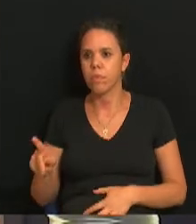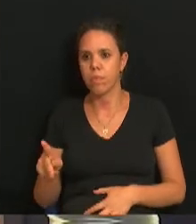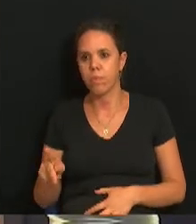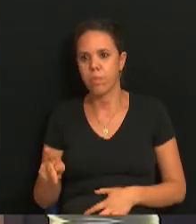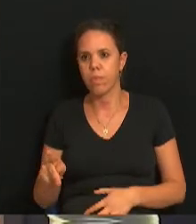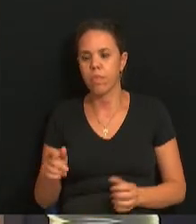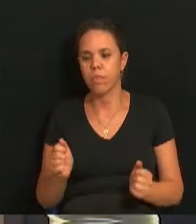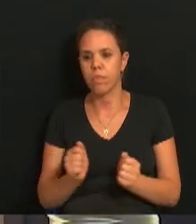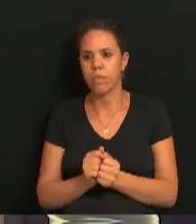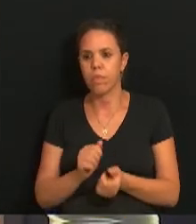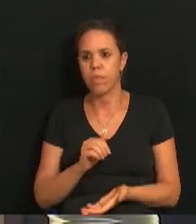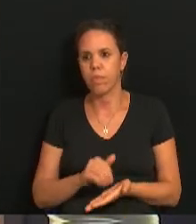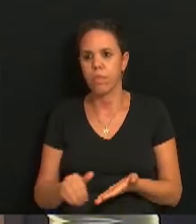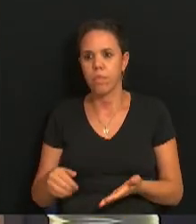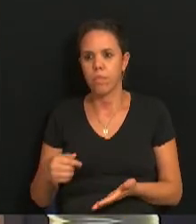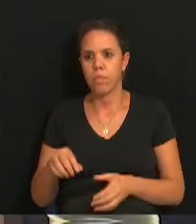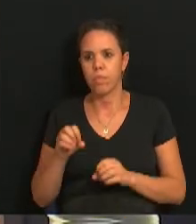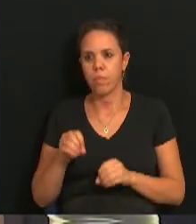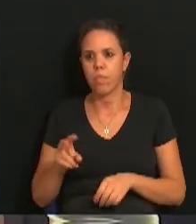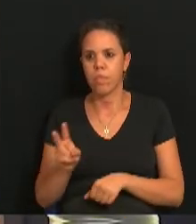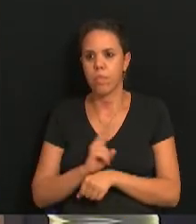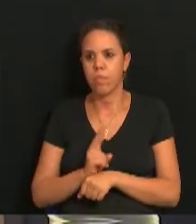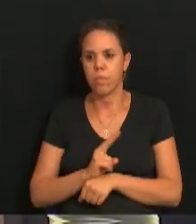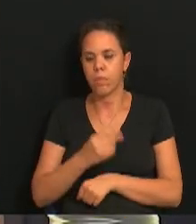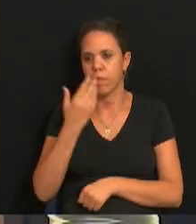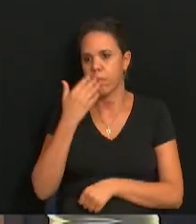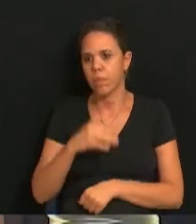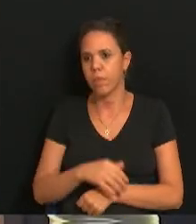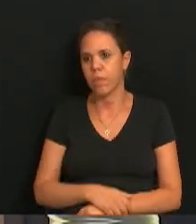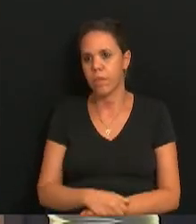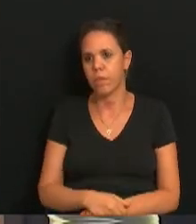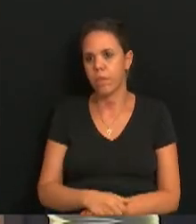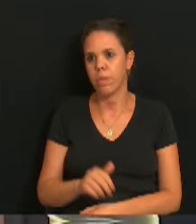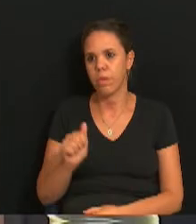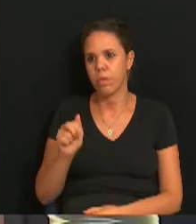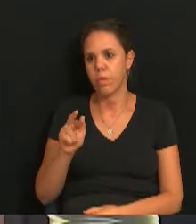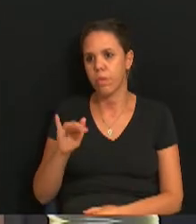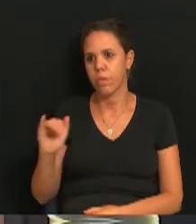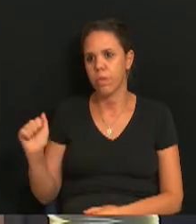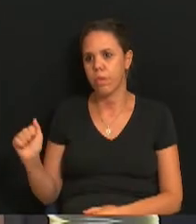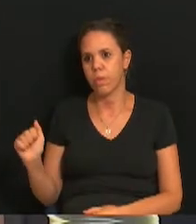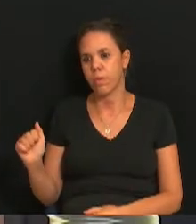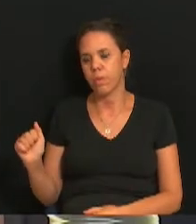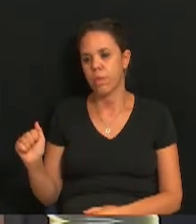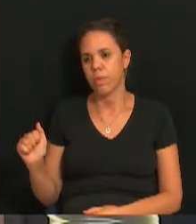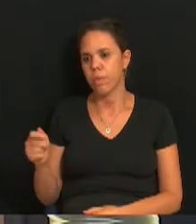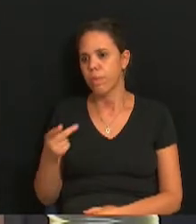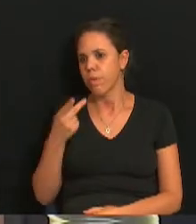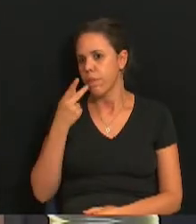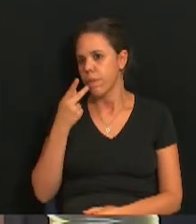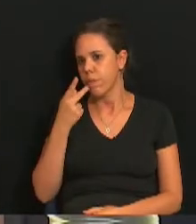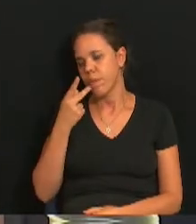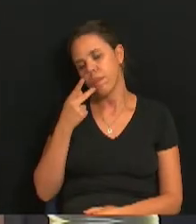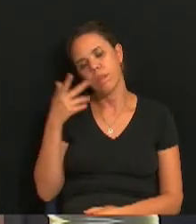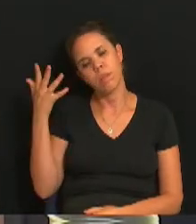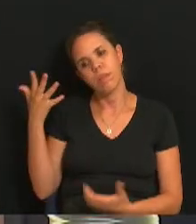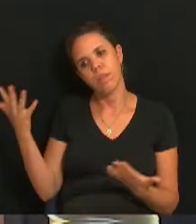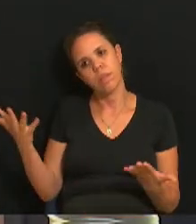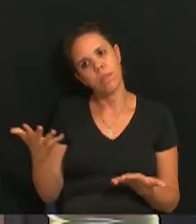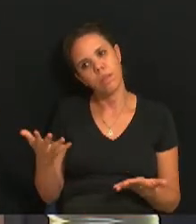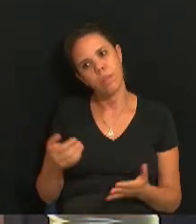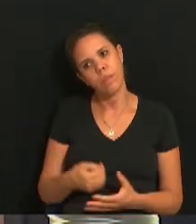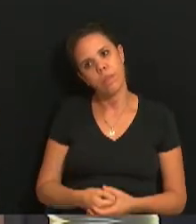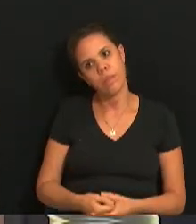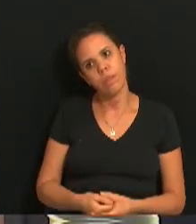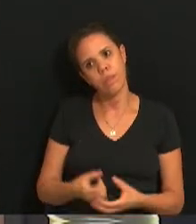as agentes e monitores de educação infantil. Andréa Centurião, que fez uma fala aqui conosco também, ela relatou